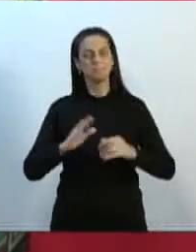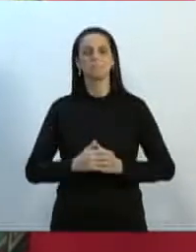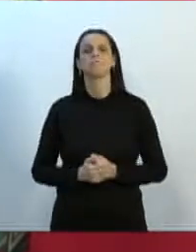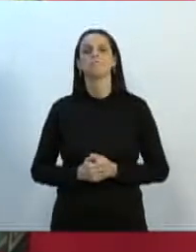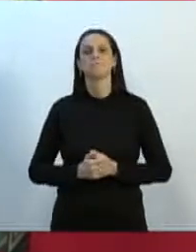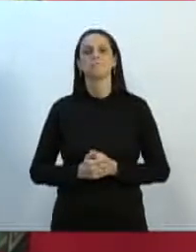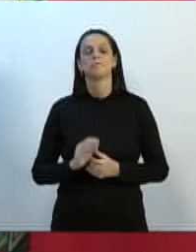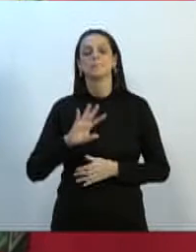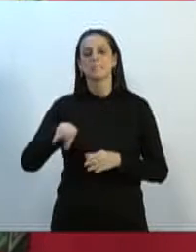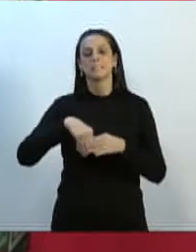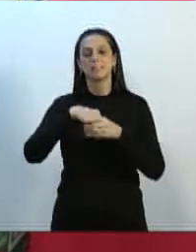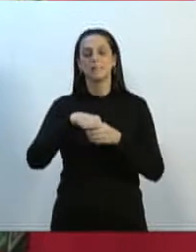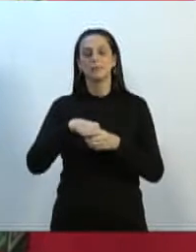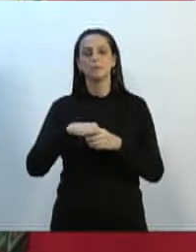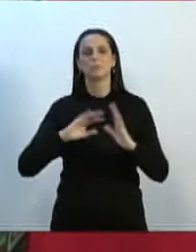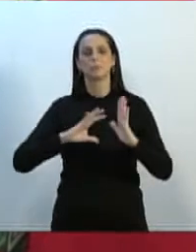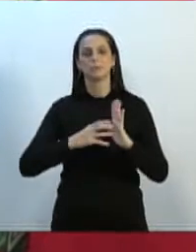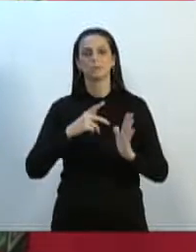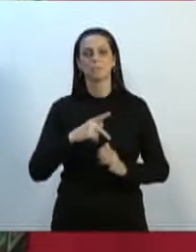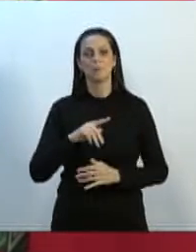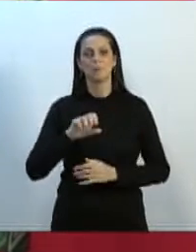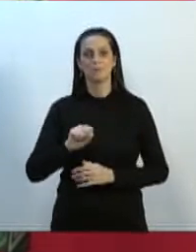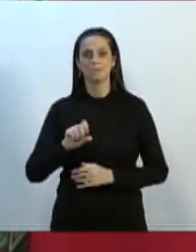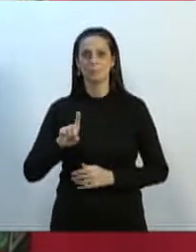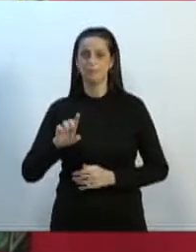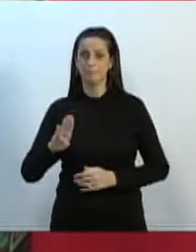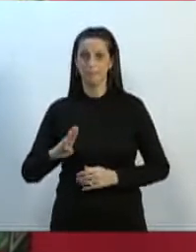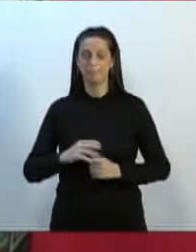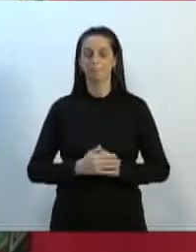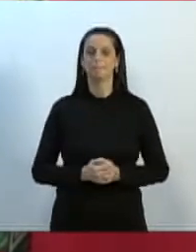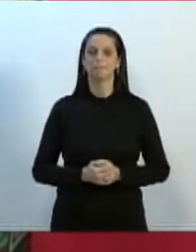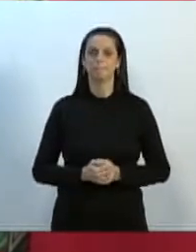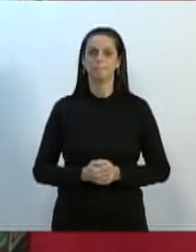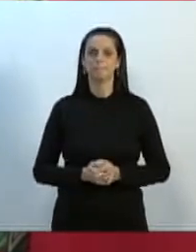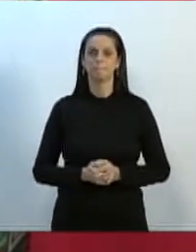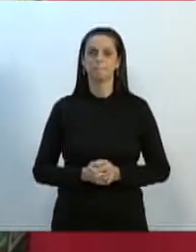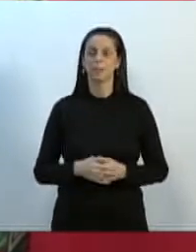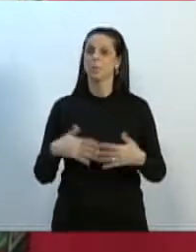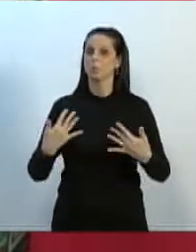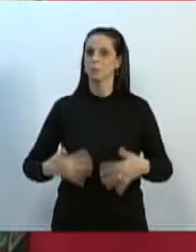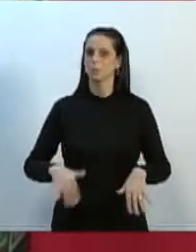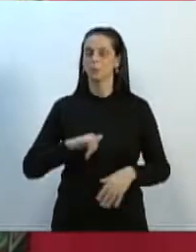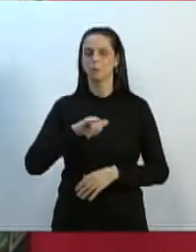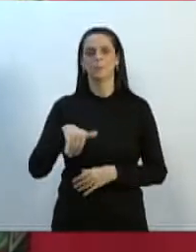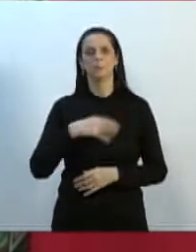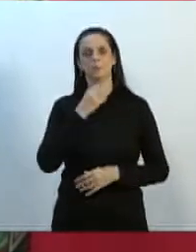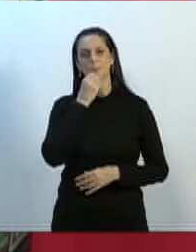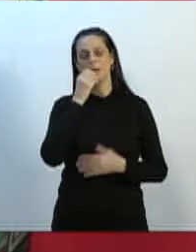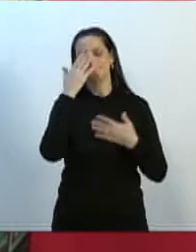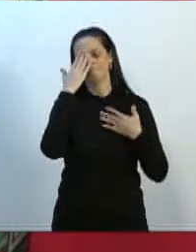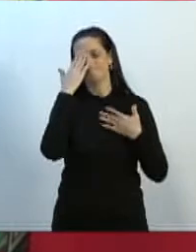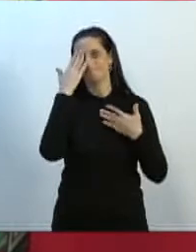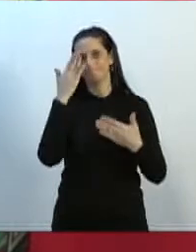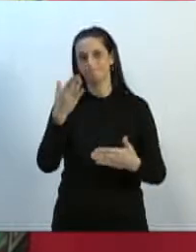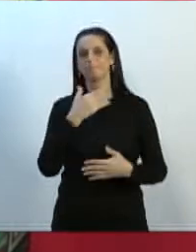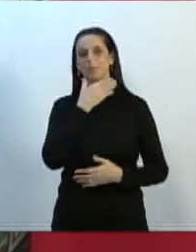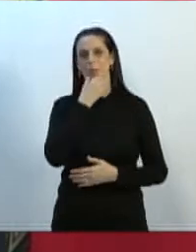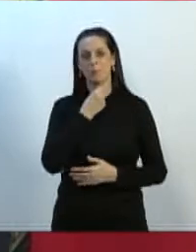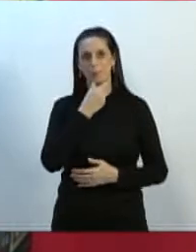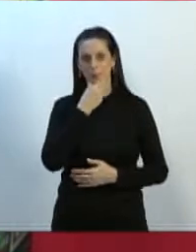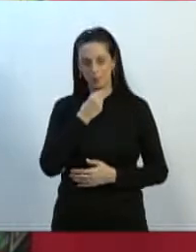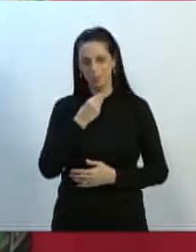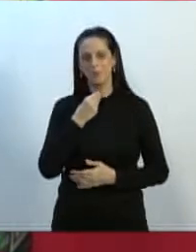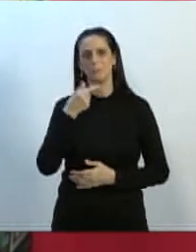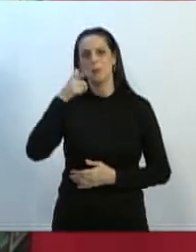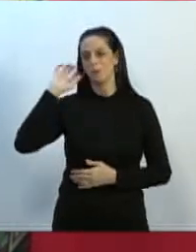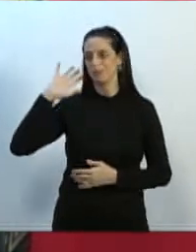nosso partido, o PSDB. Foi uma grande oportunidade, eu queria agradecer ao Alexandre Gonçalves, a todos